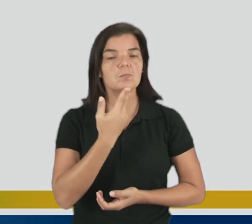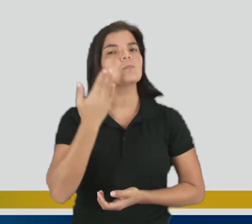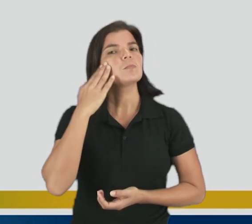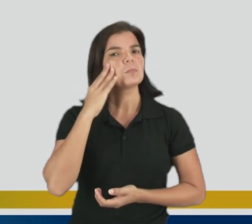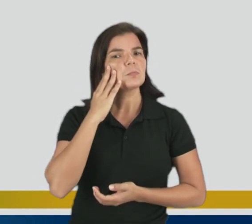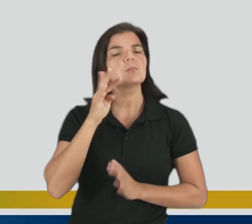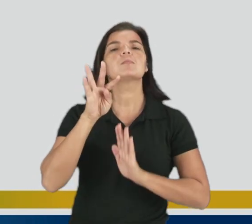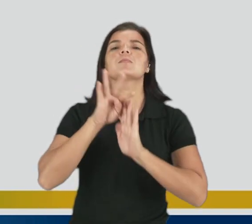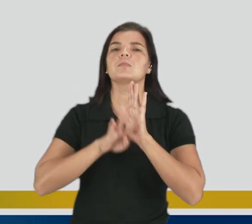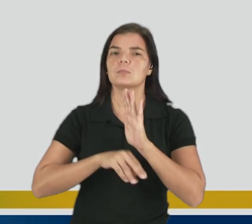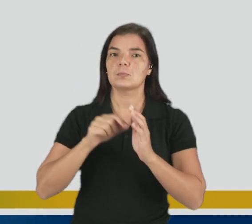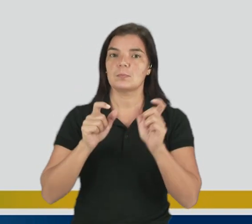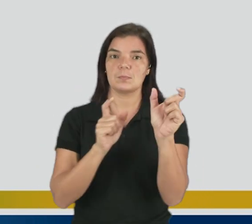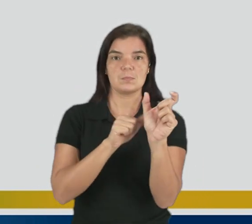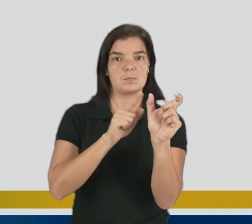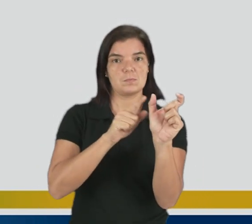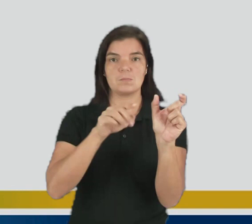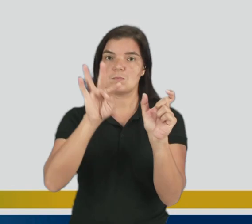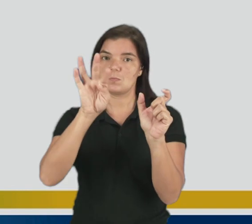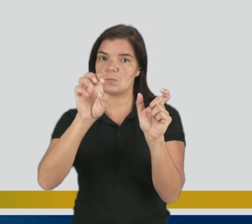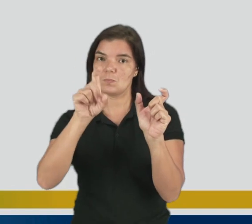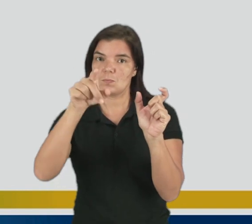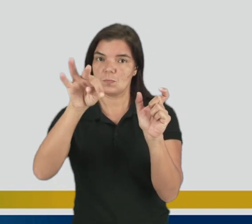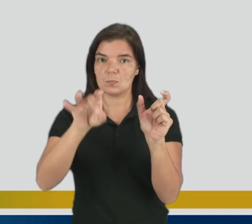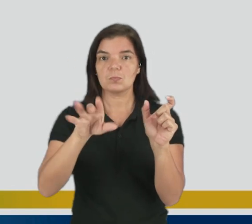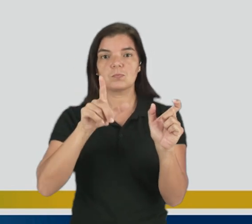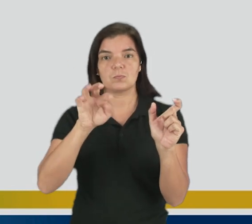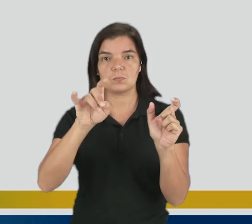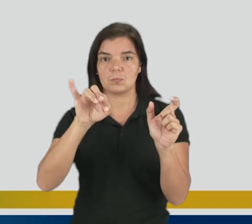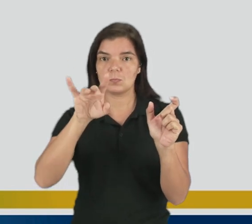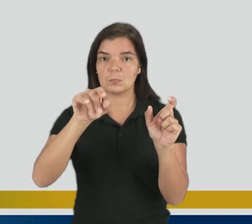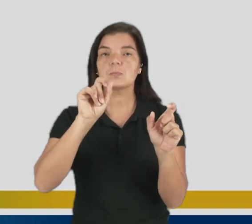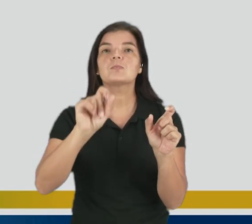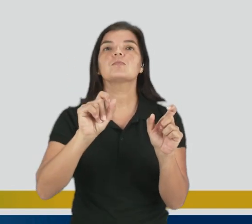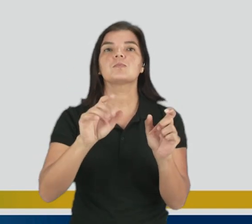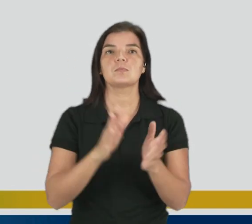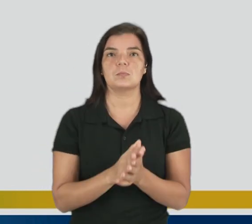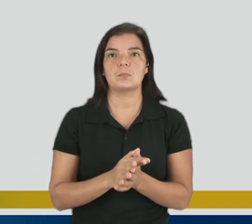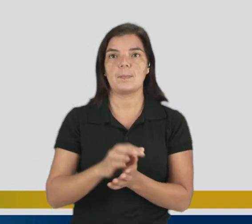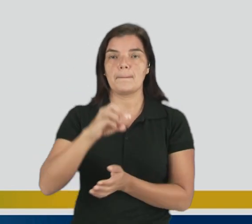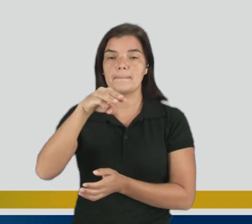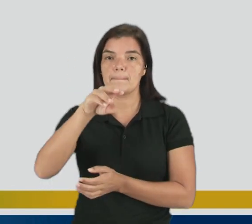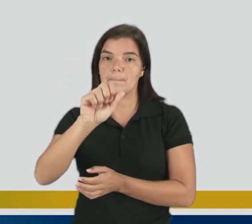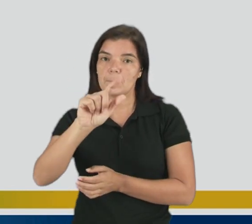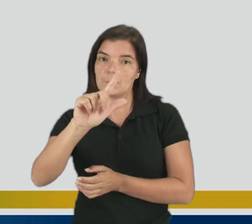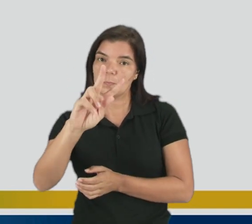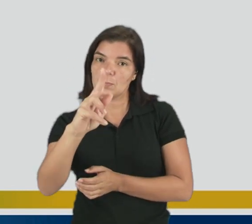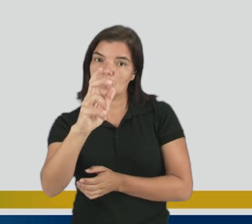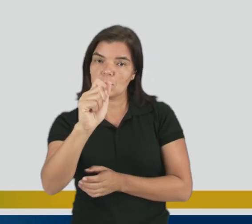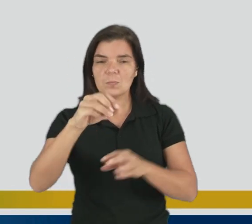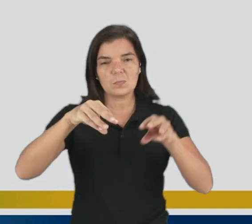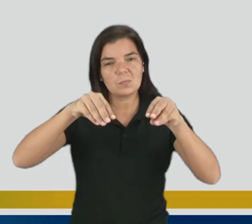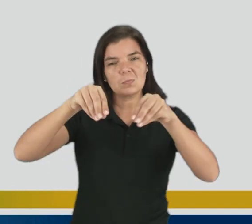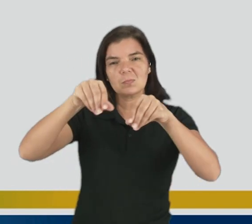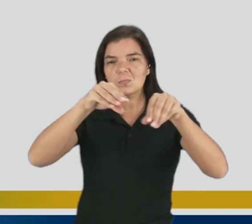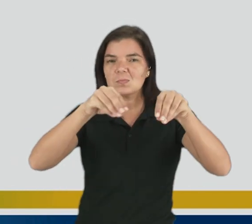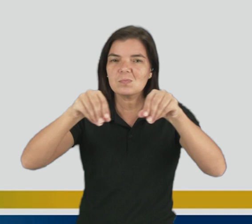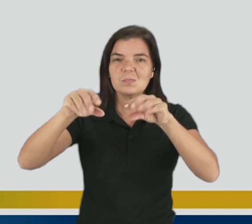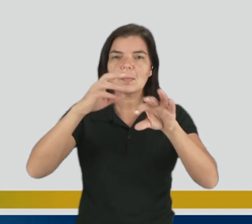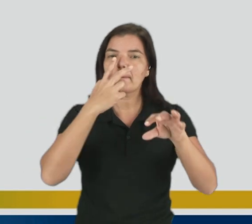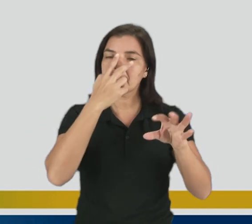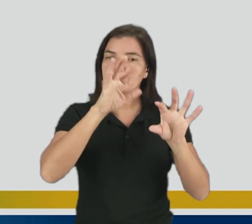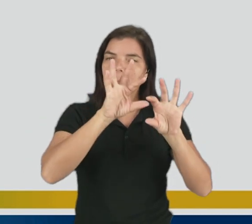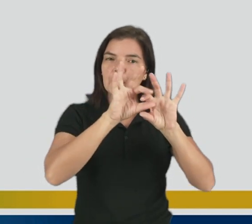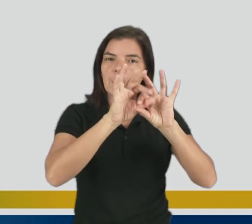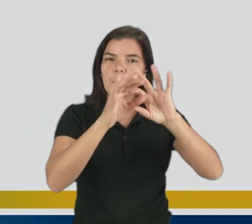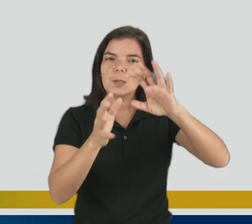que seria um texto? A palavra texto deriva do latim, significa malha, tecido. É como se fosse uma